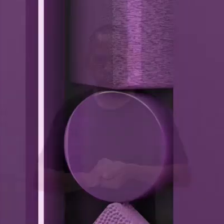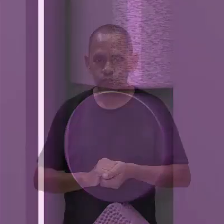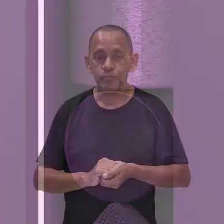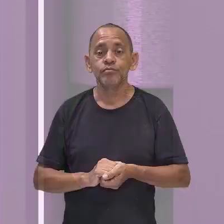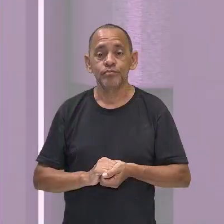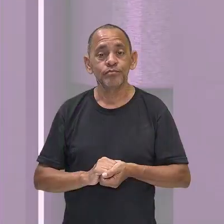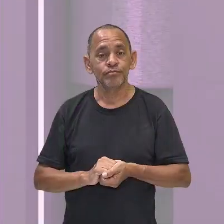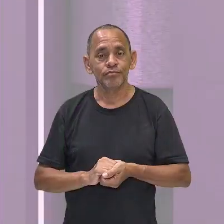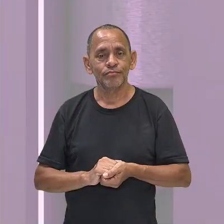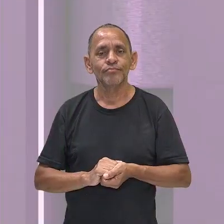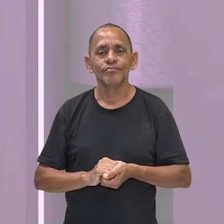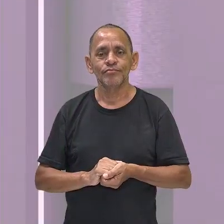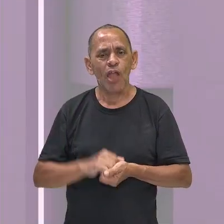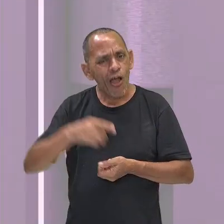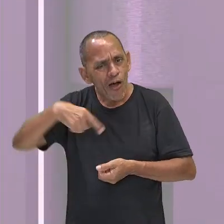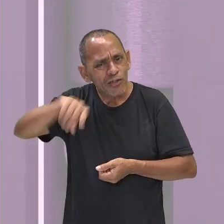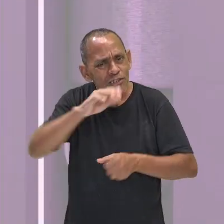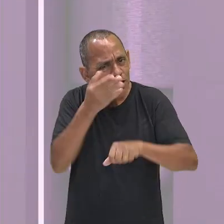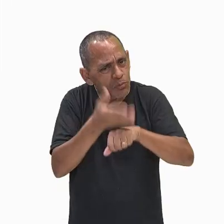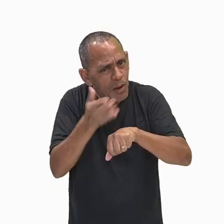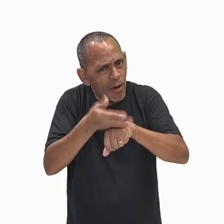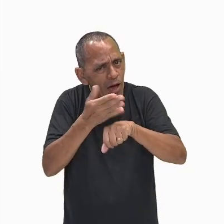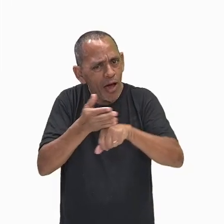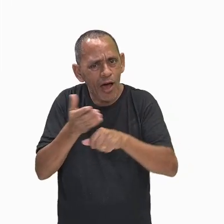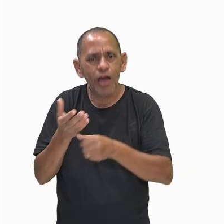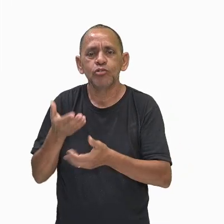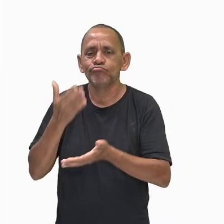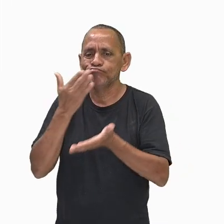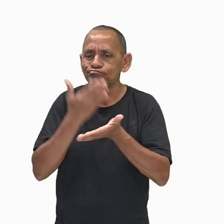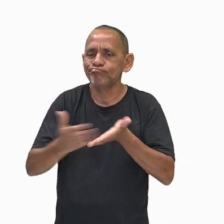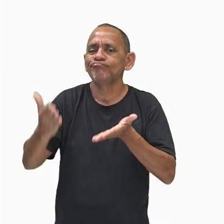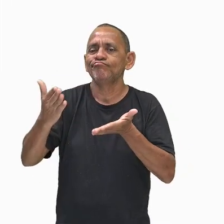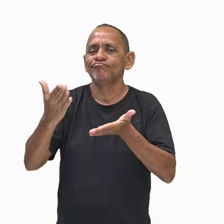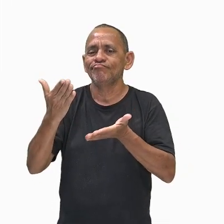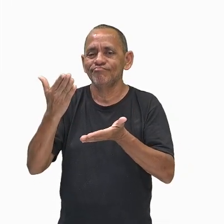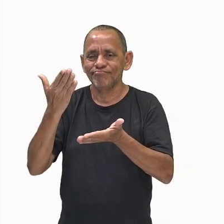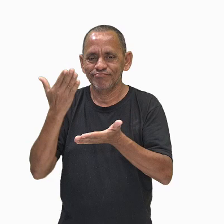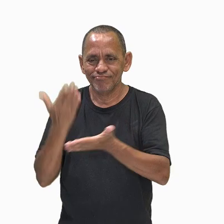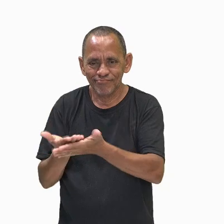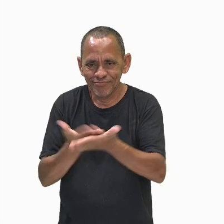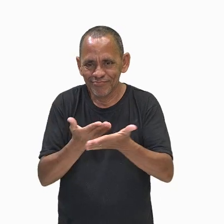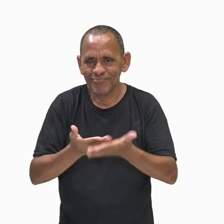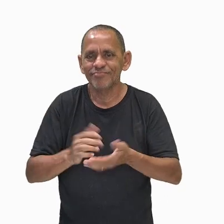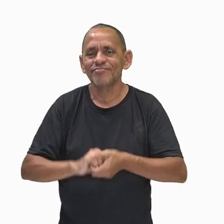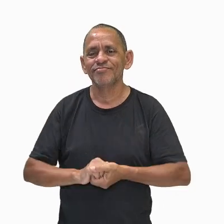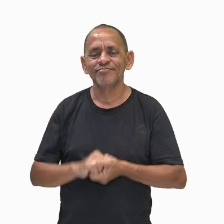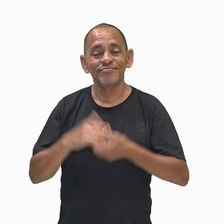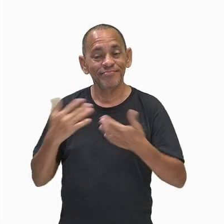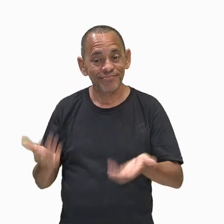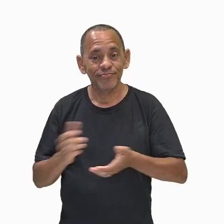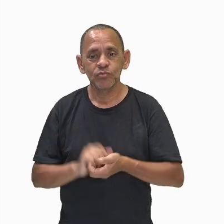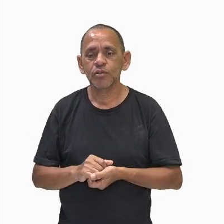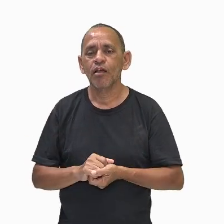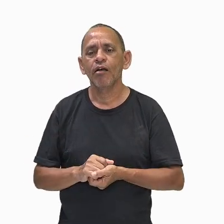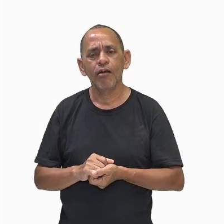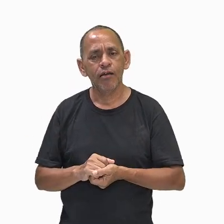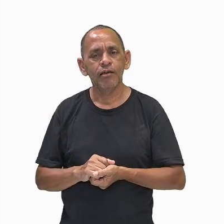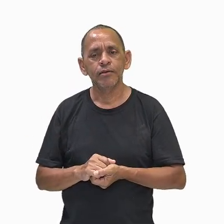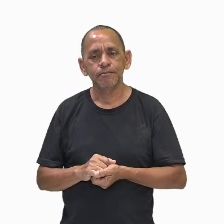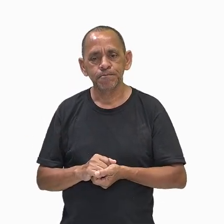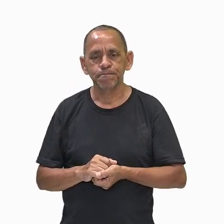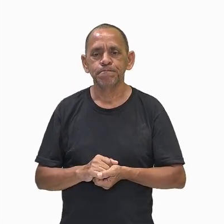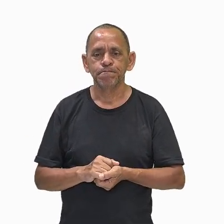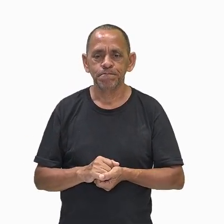Todo mundo preparado? Vamos dar início então à nossa aula. Então, como sempre, nós fazemos